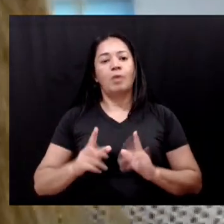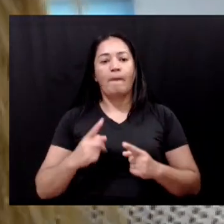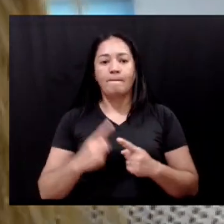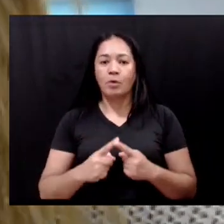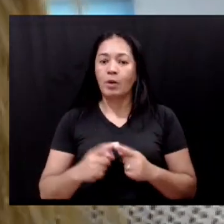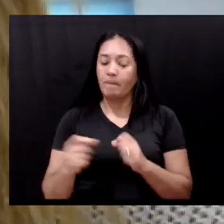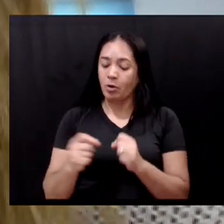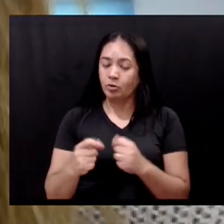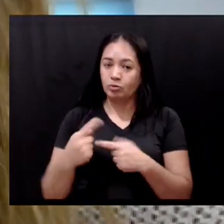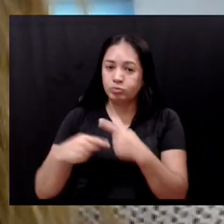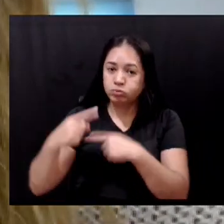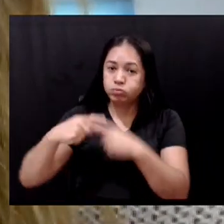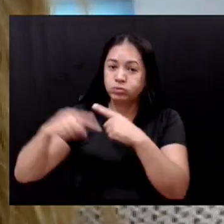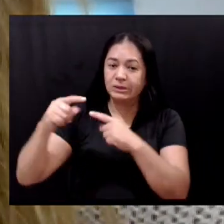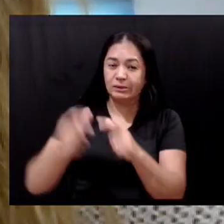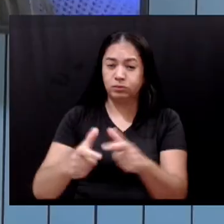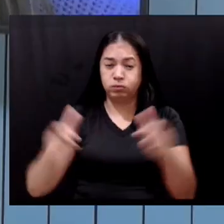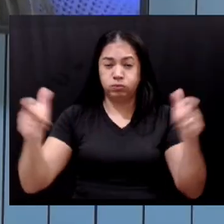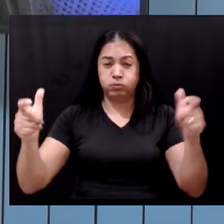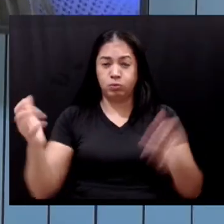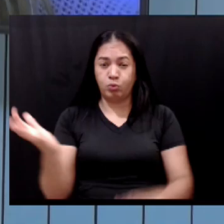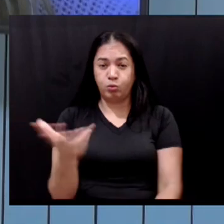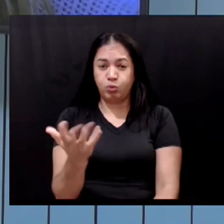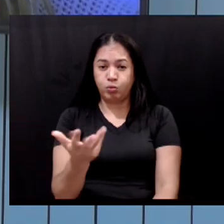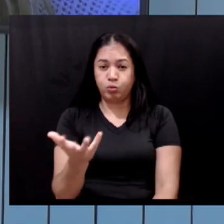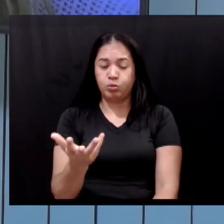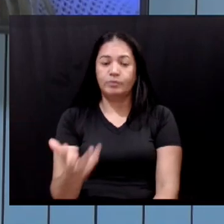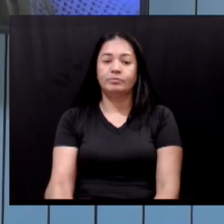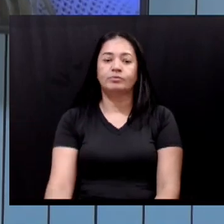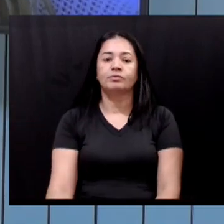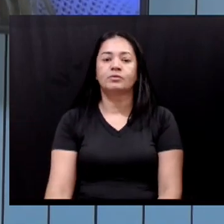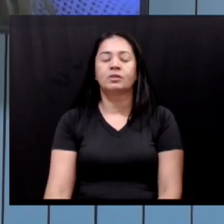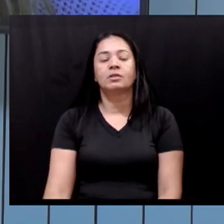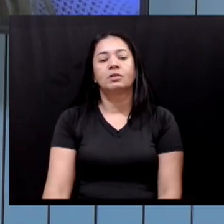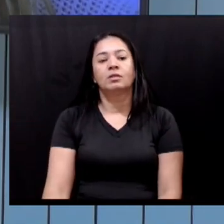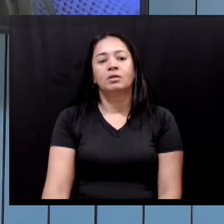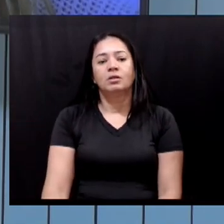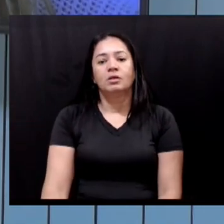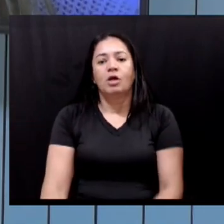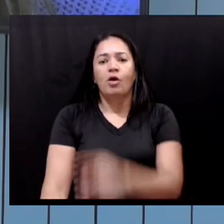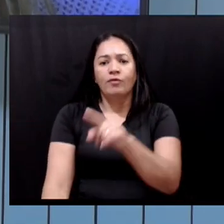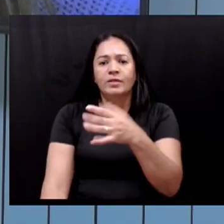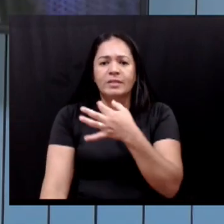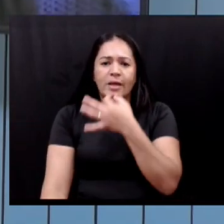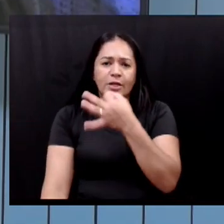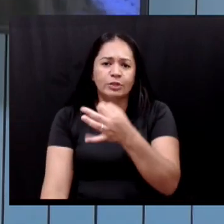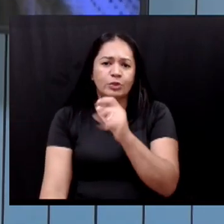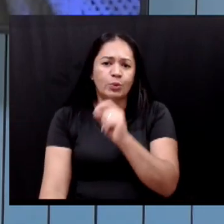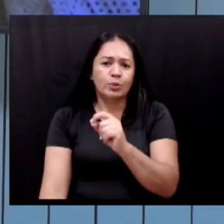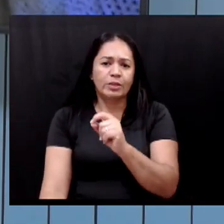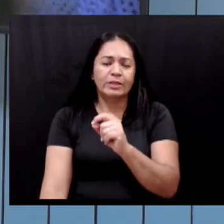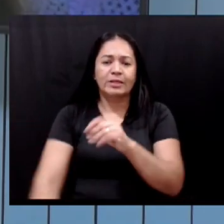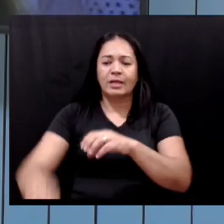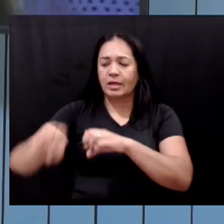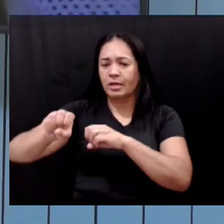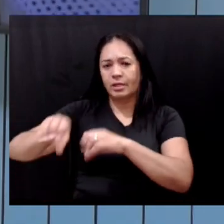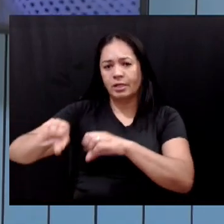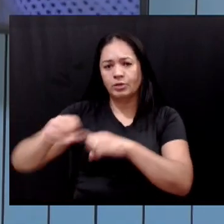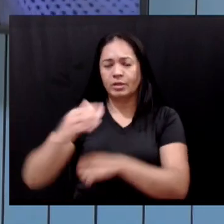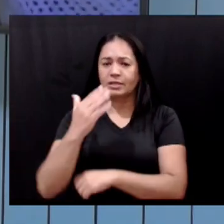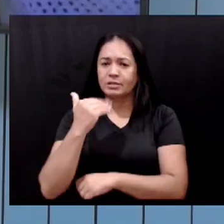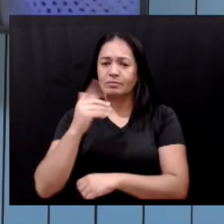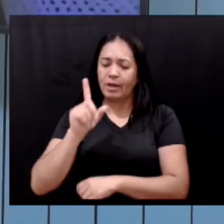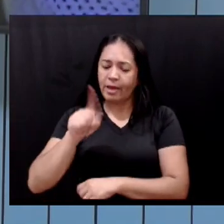uma forma acelerada. Exatamente. Você acredita, Cíntia, que a educação alimentar é um caminho para a redução